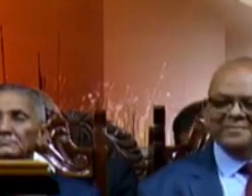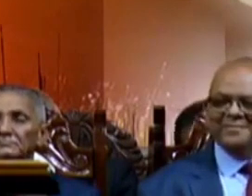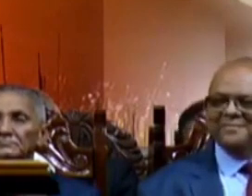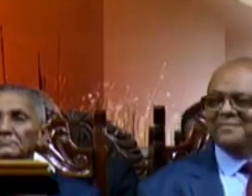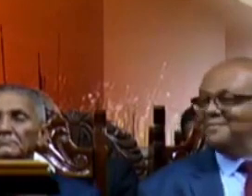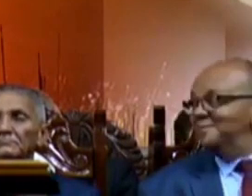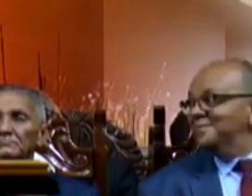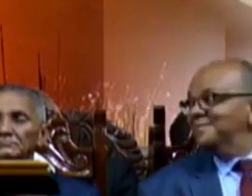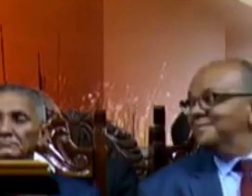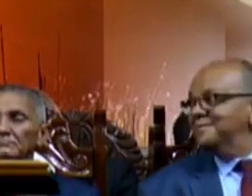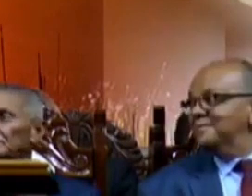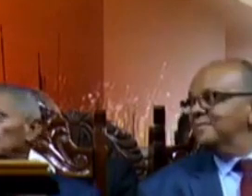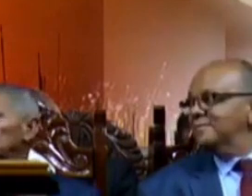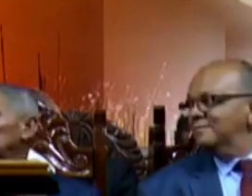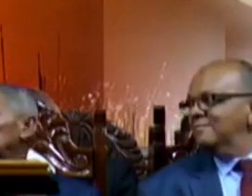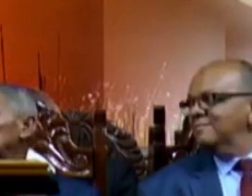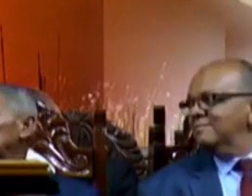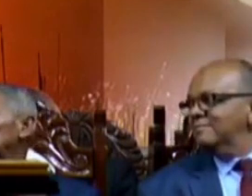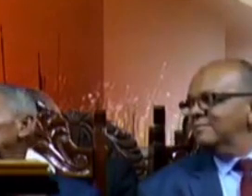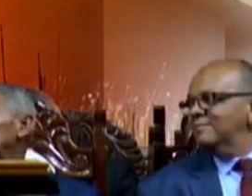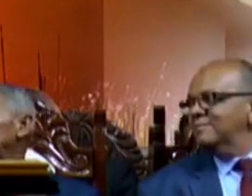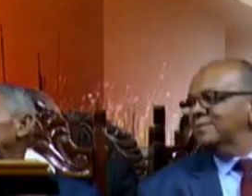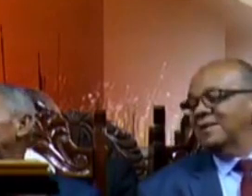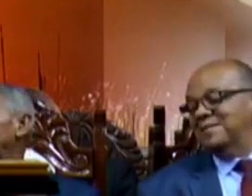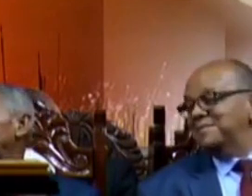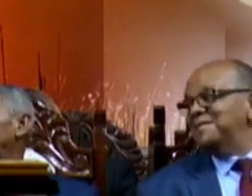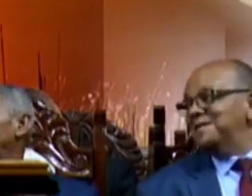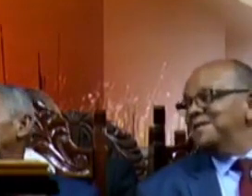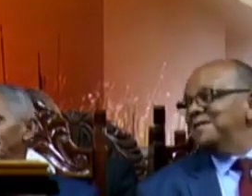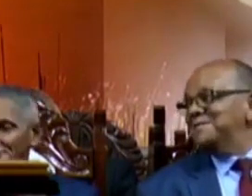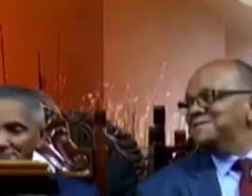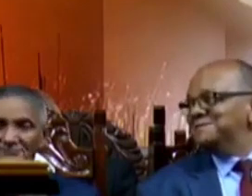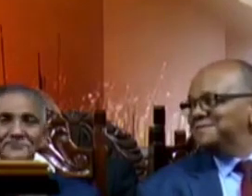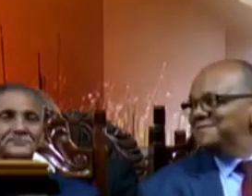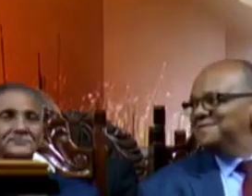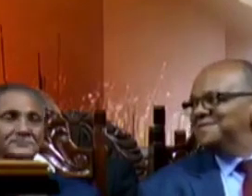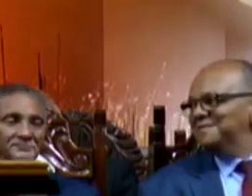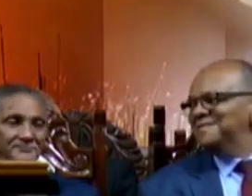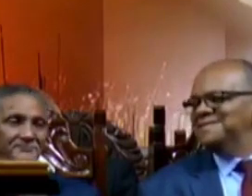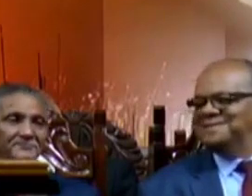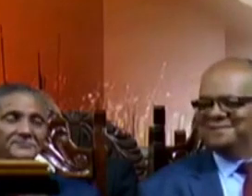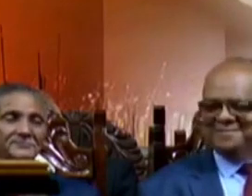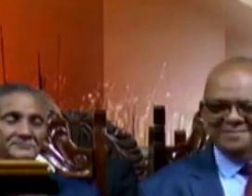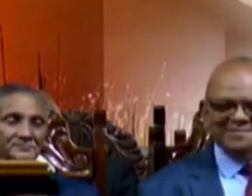Orar e pregar é só isso? Se é só, então é só.